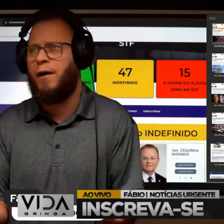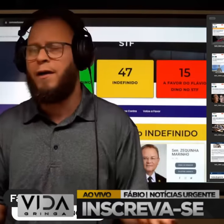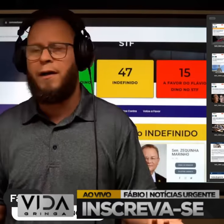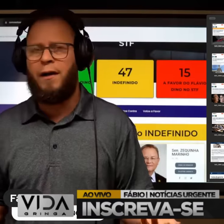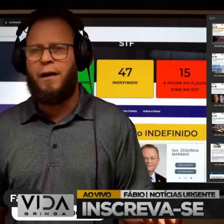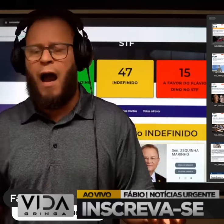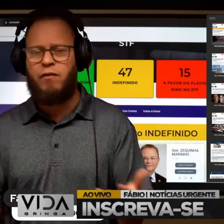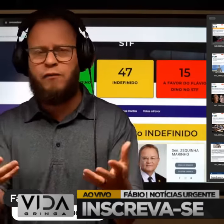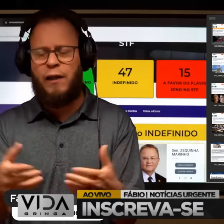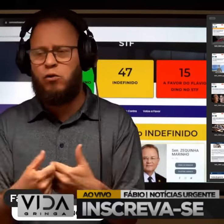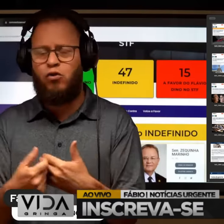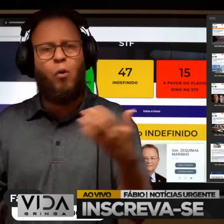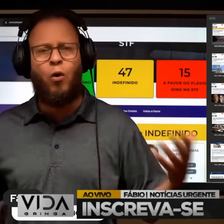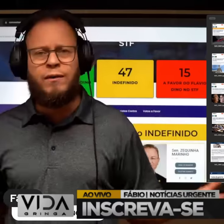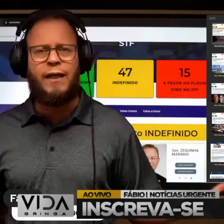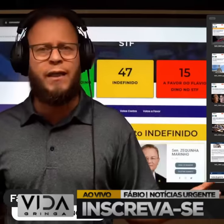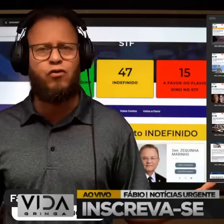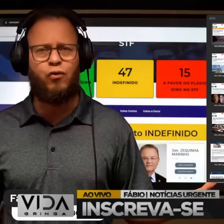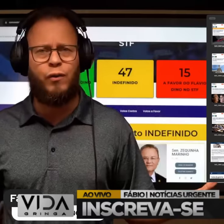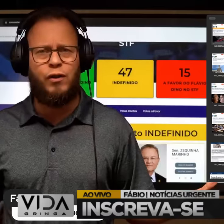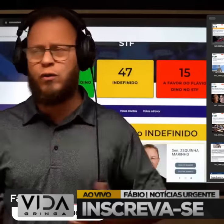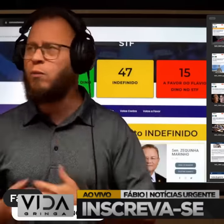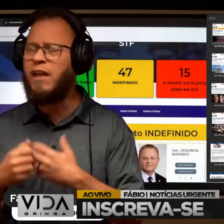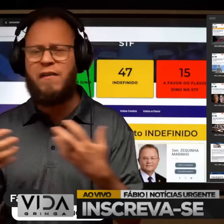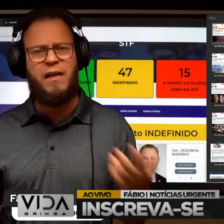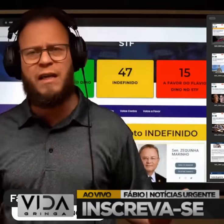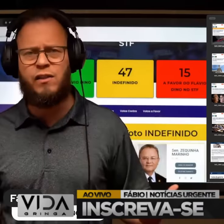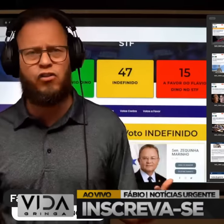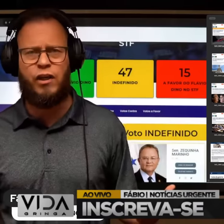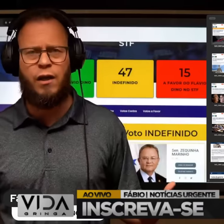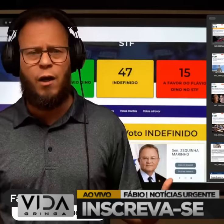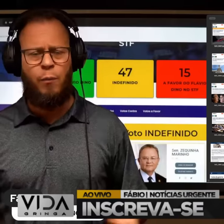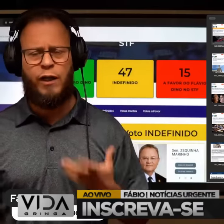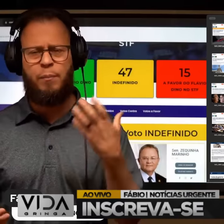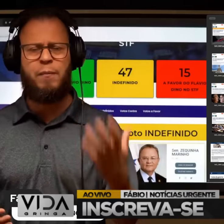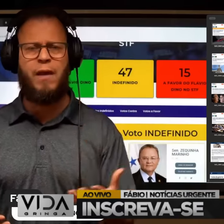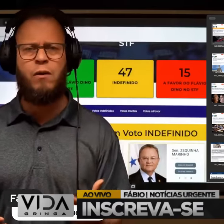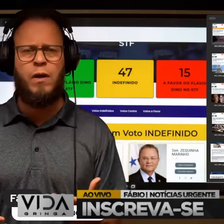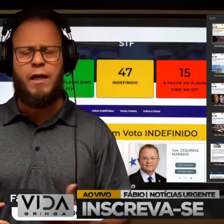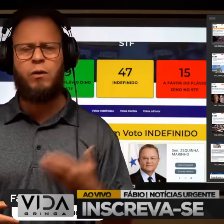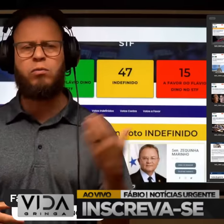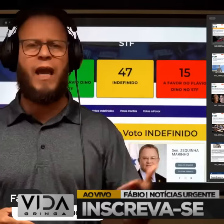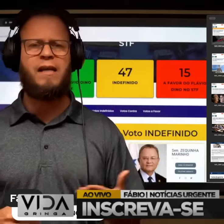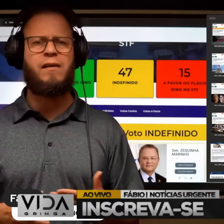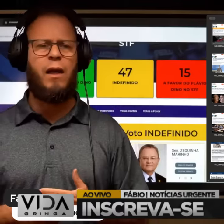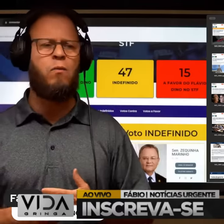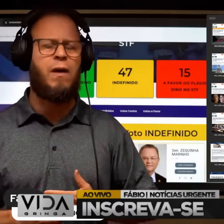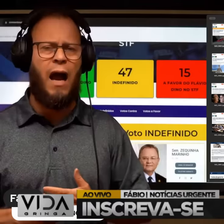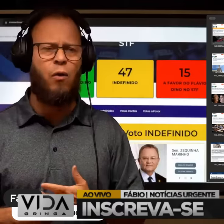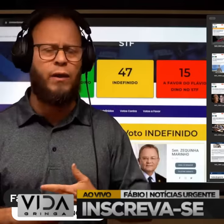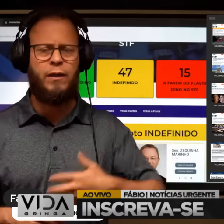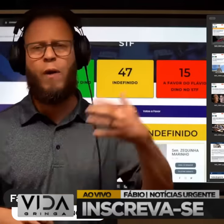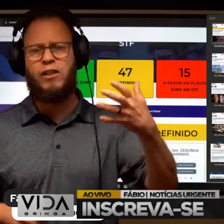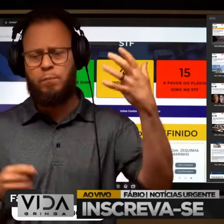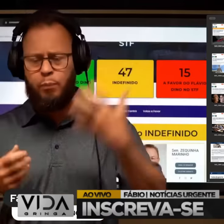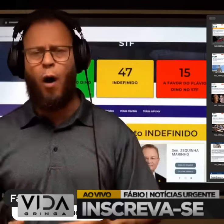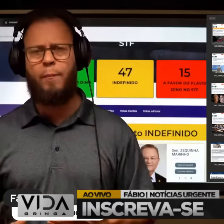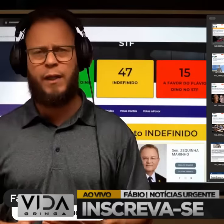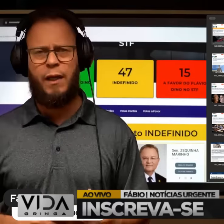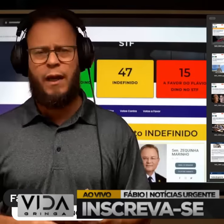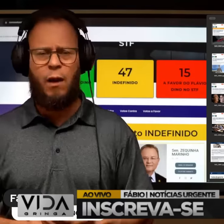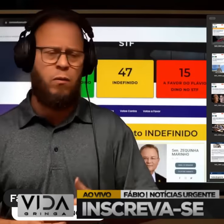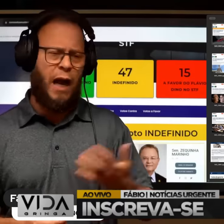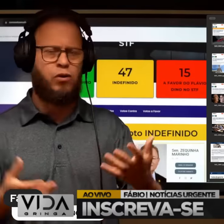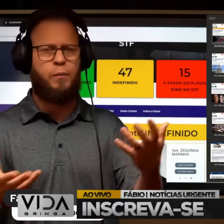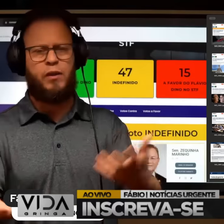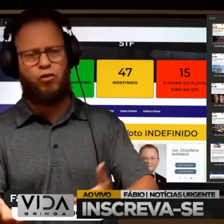porra. Aí você fala, eu sou contra isso. Isso não deveria existir, porque primeiro que o Tesla é um carro que não é de pobre.